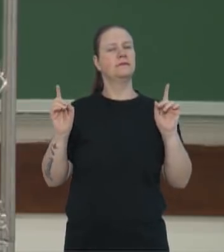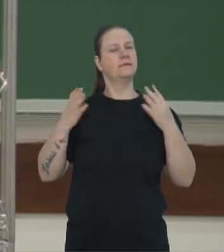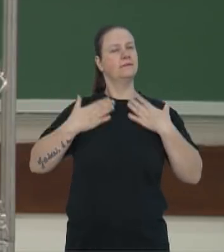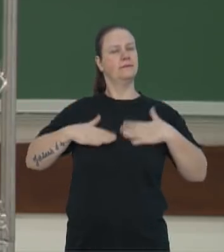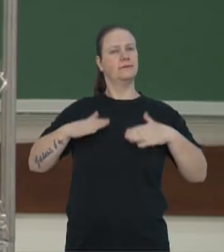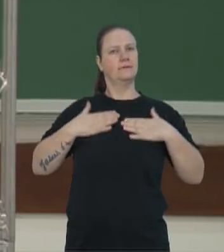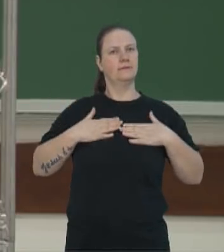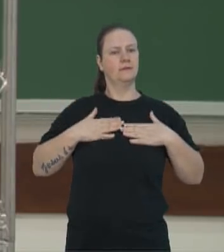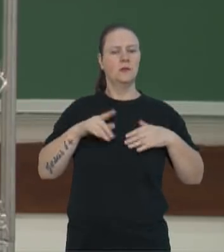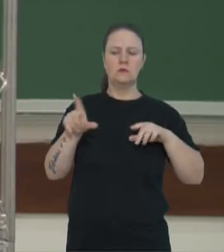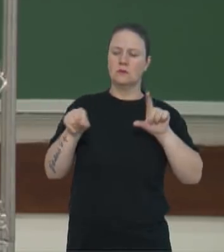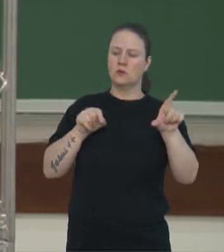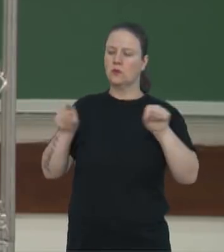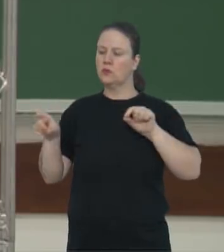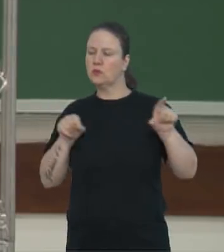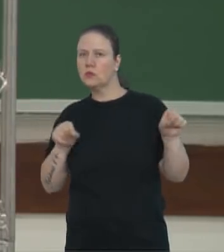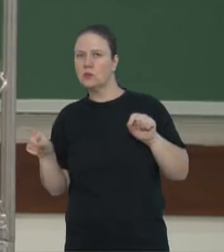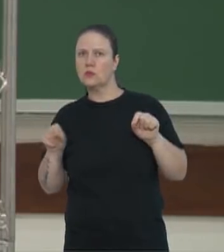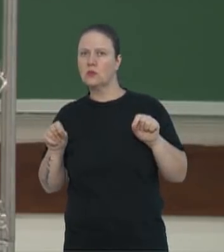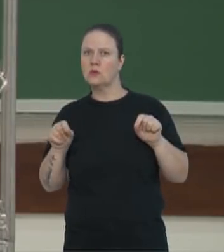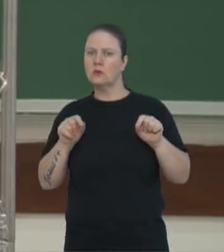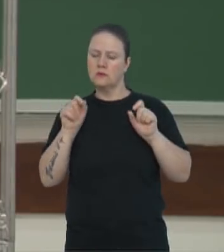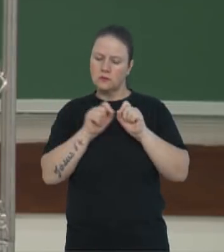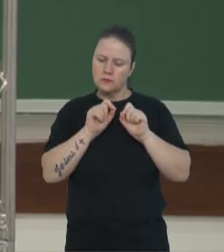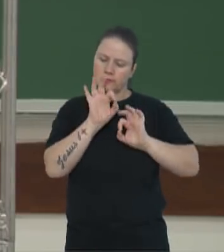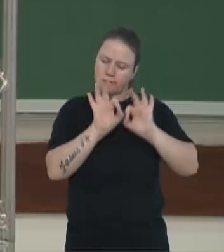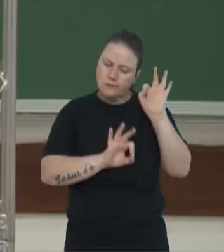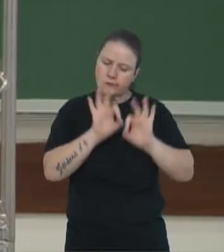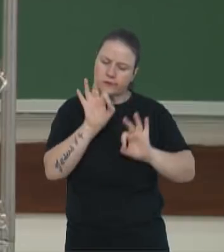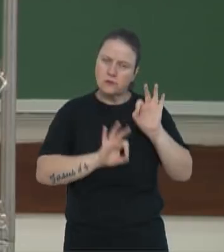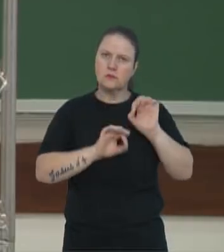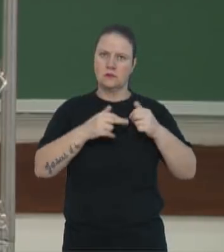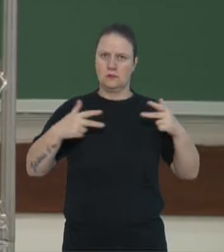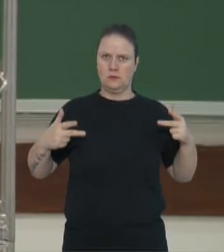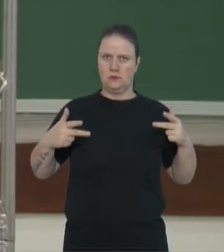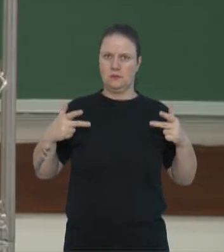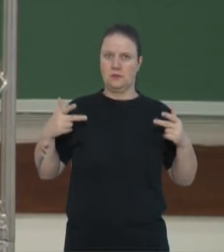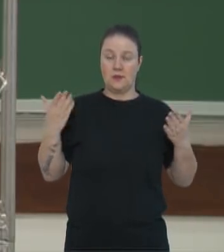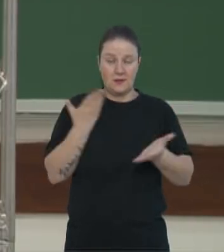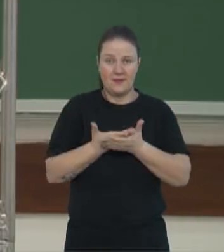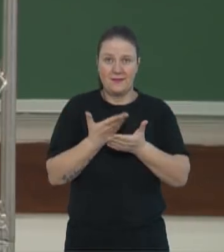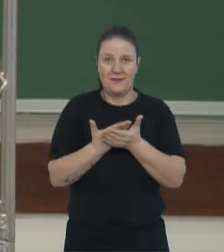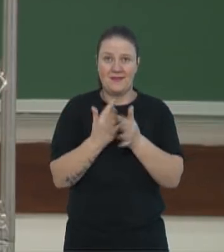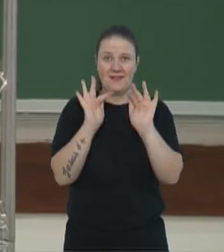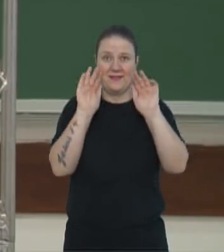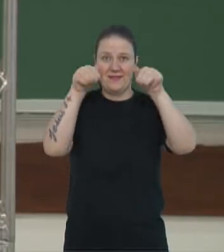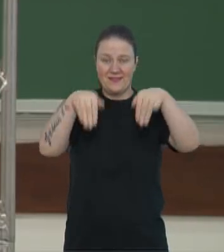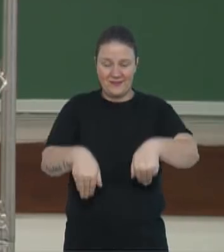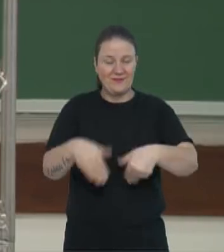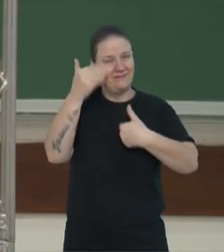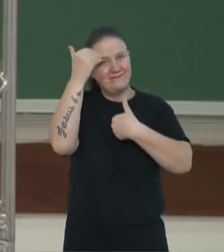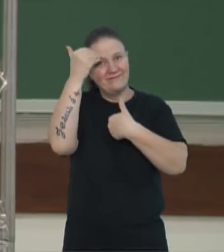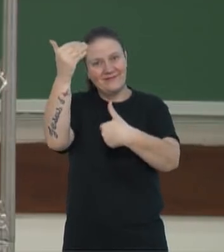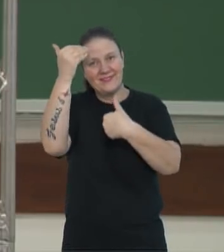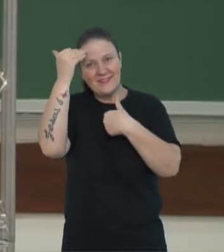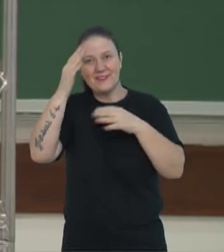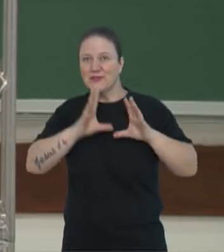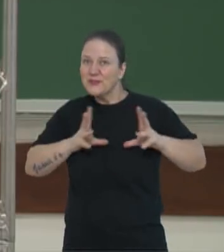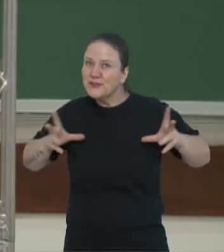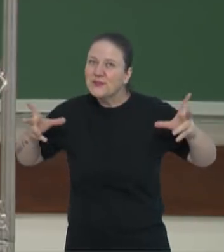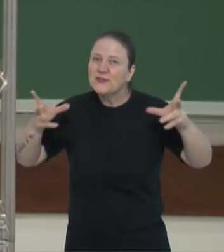Reúnam esses objetos, trabalhem com eles. A aula vai ficando por aqui. Agradeço para quem viu até o